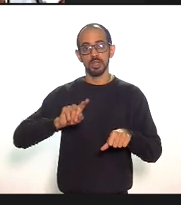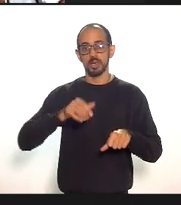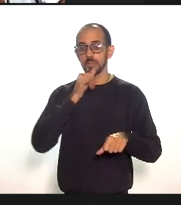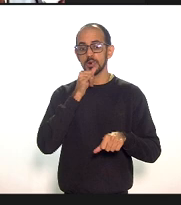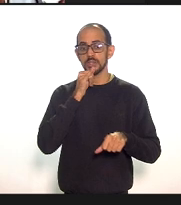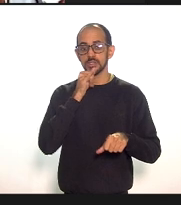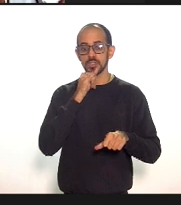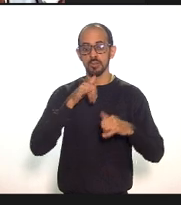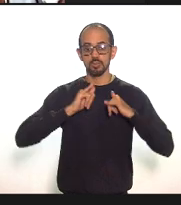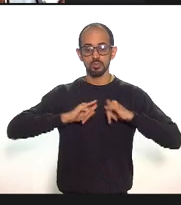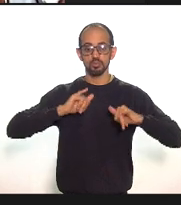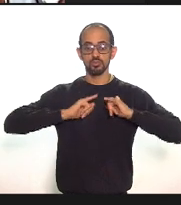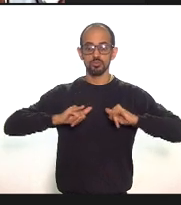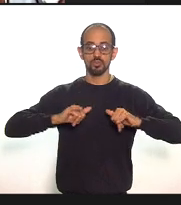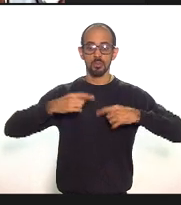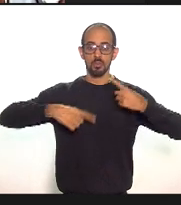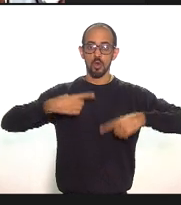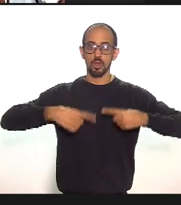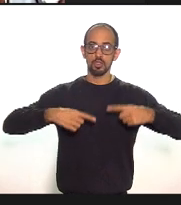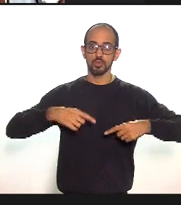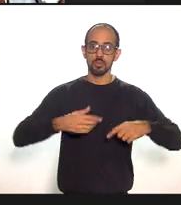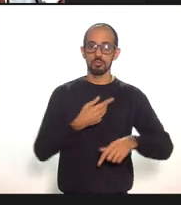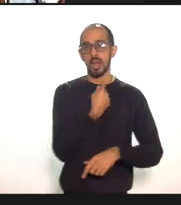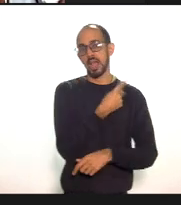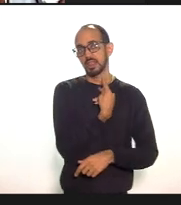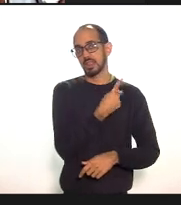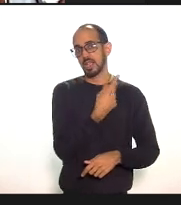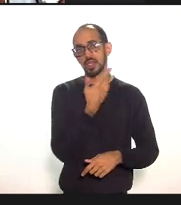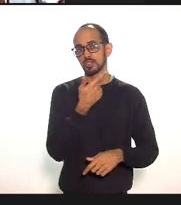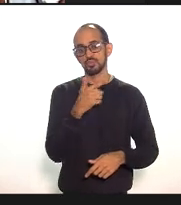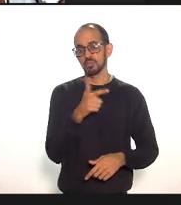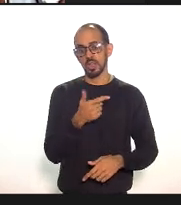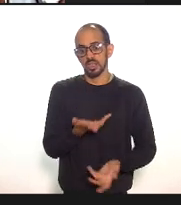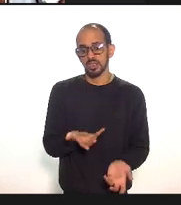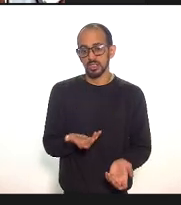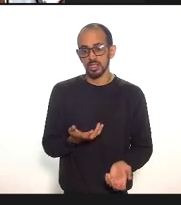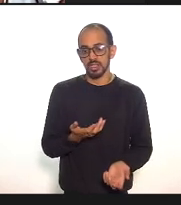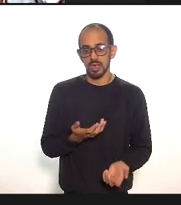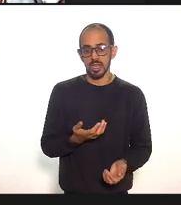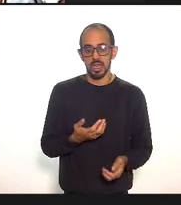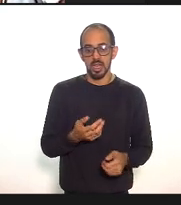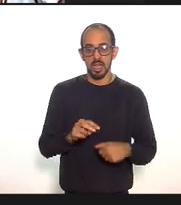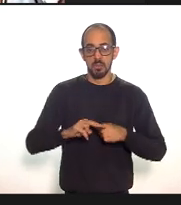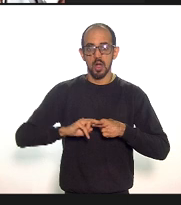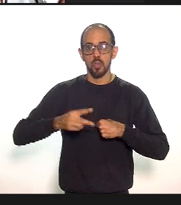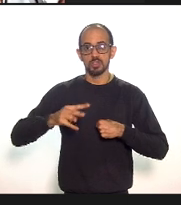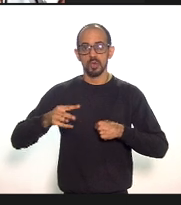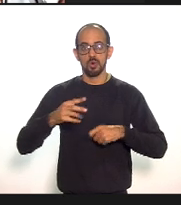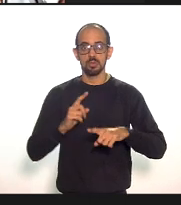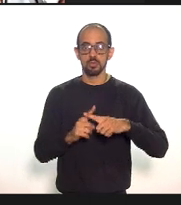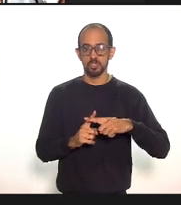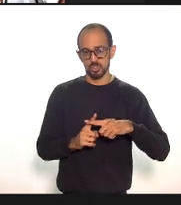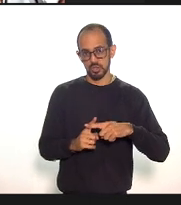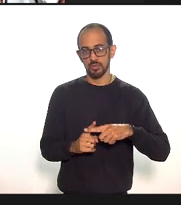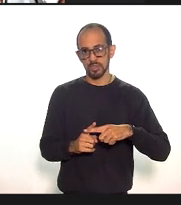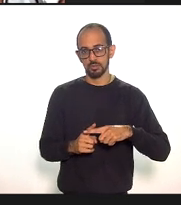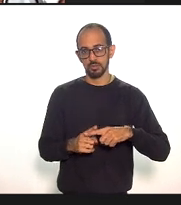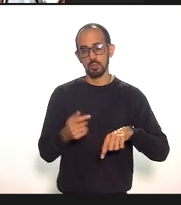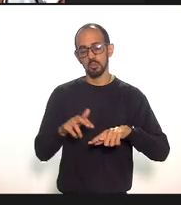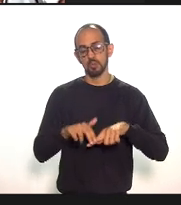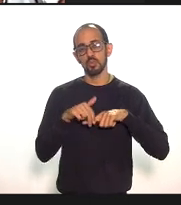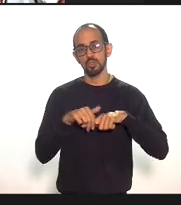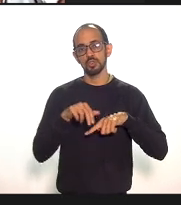turísticos. E que para eles acabaria não tendo o efeito como se tivesse o Saara na frente. Então, essa foi a